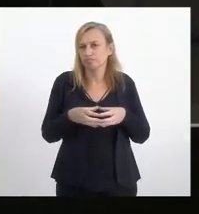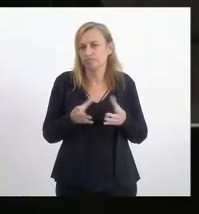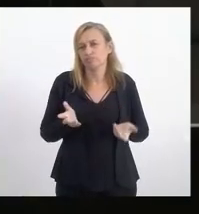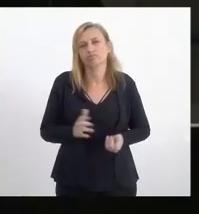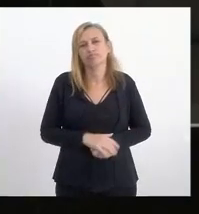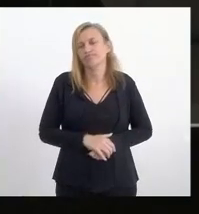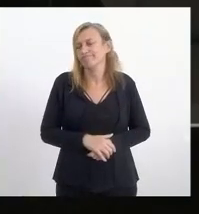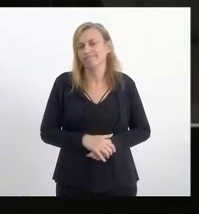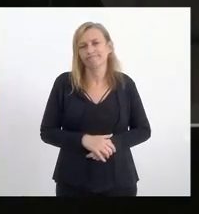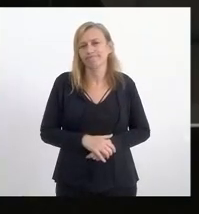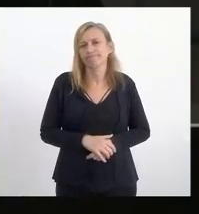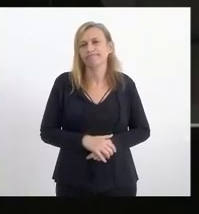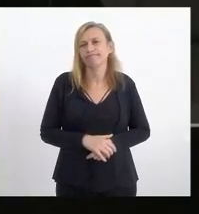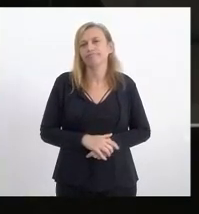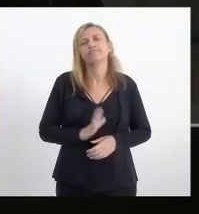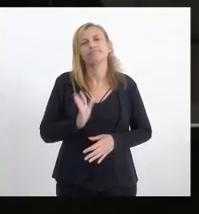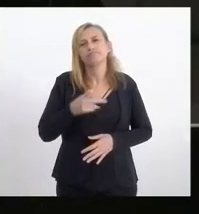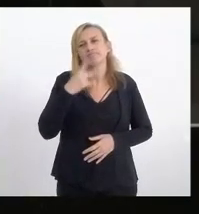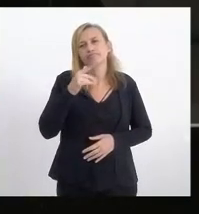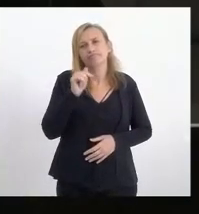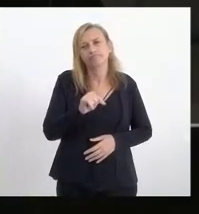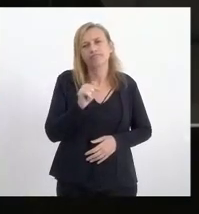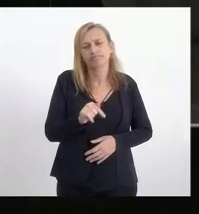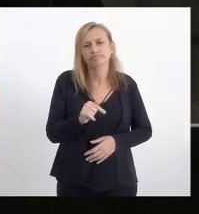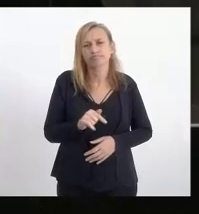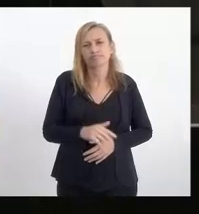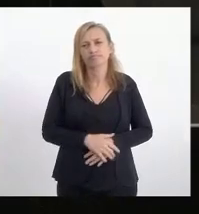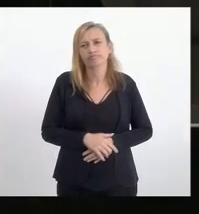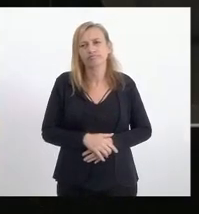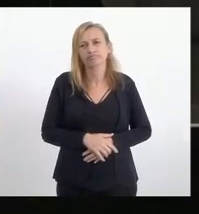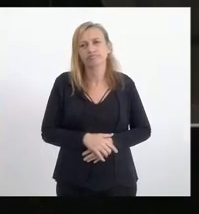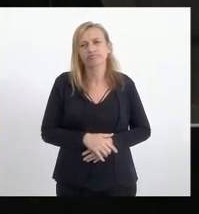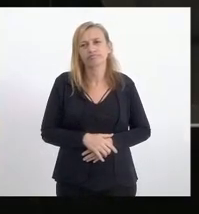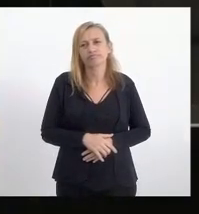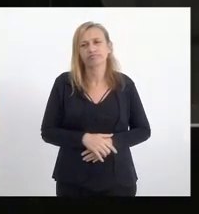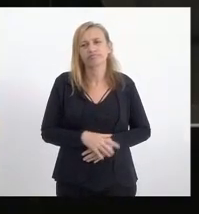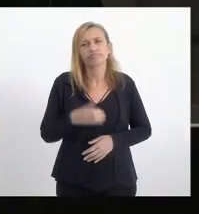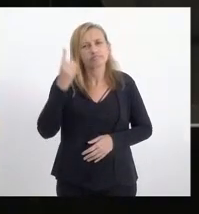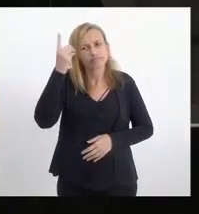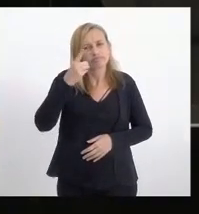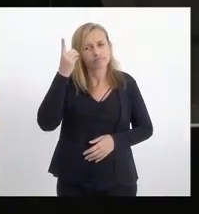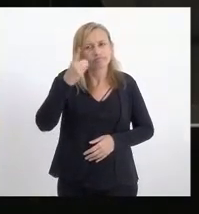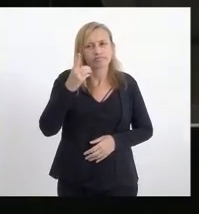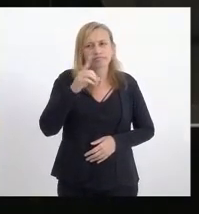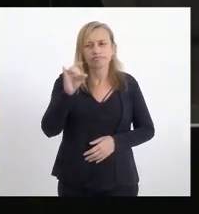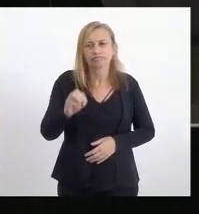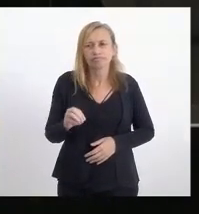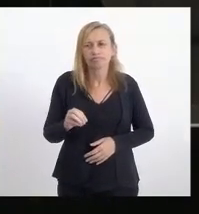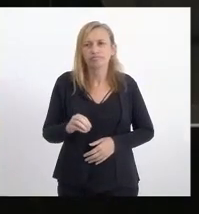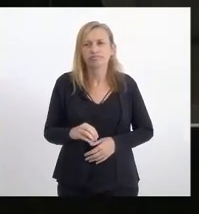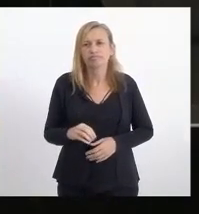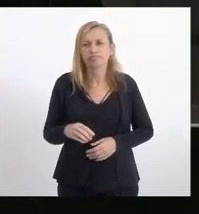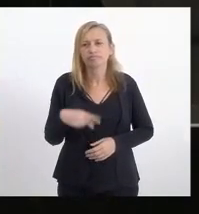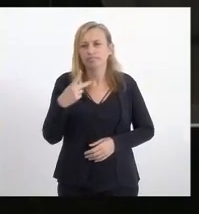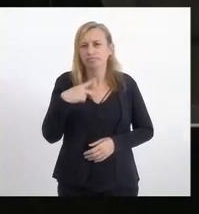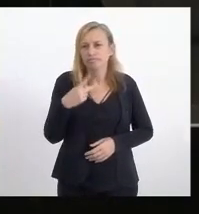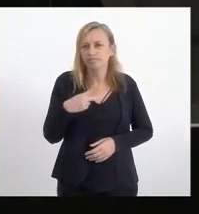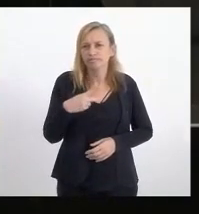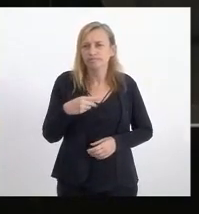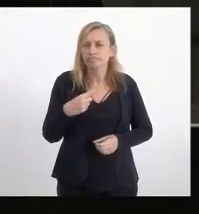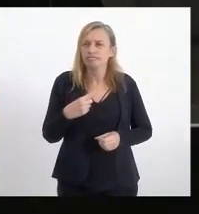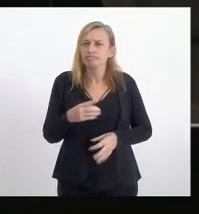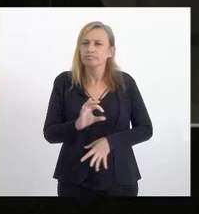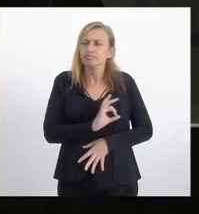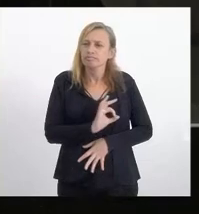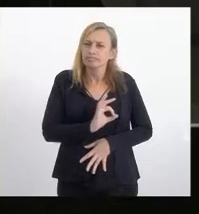mais algo que foi colocado aqui pelo o jogo pelo Deputado Marcelo do seu Dino que trata dos